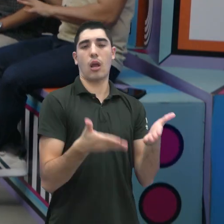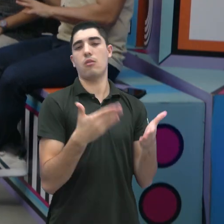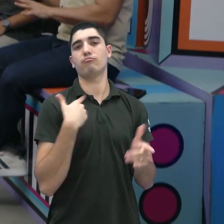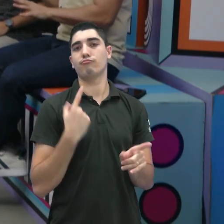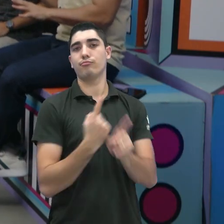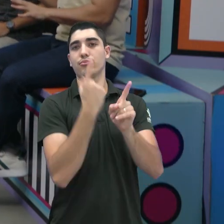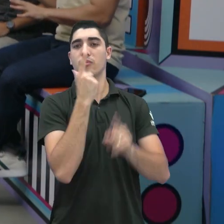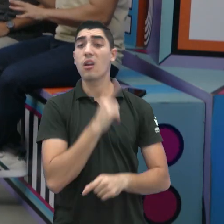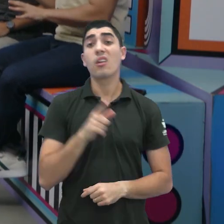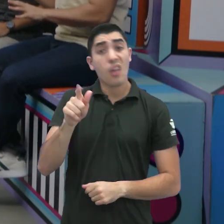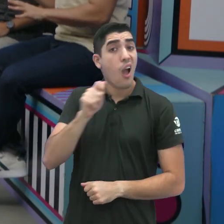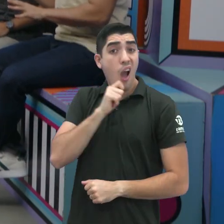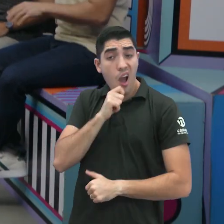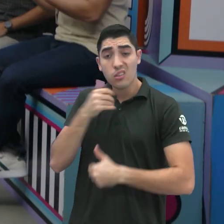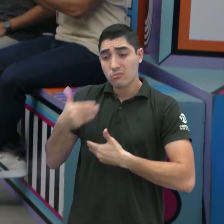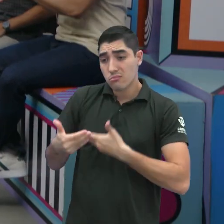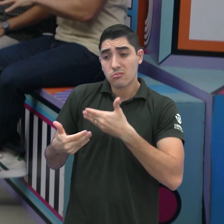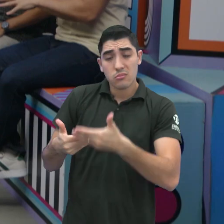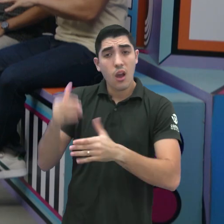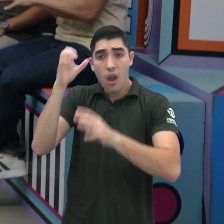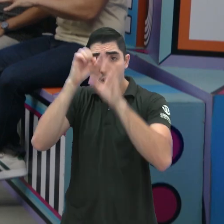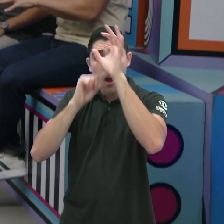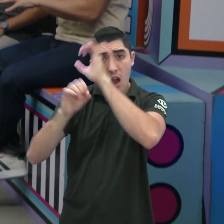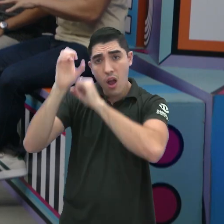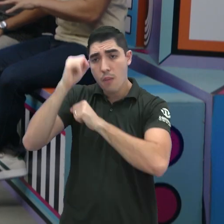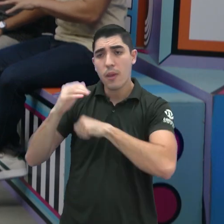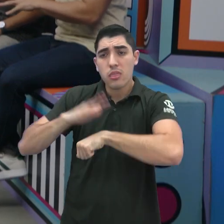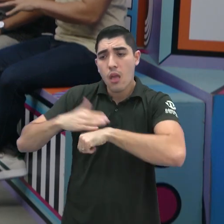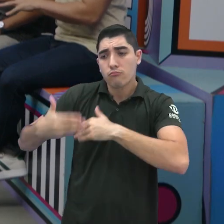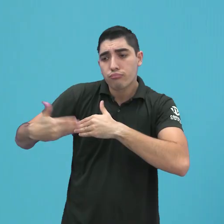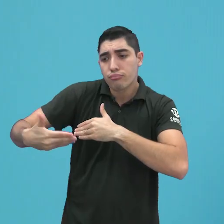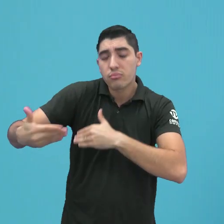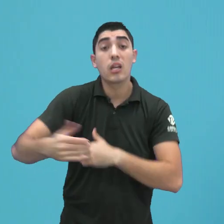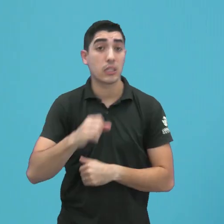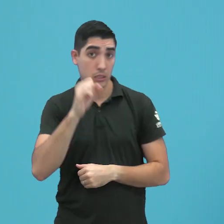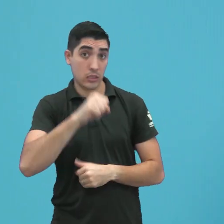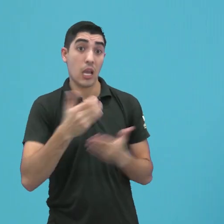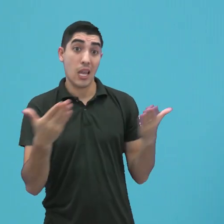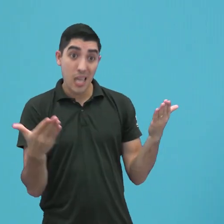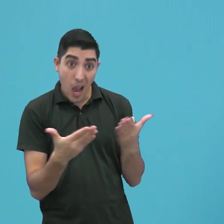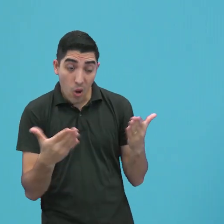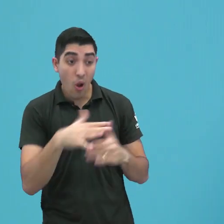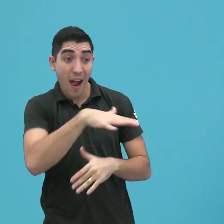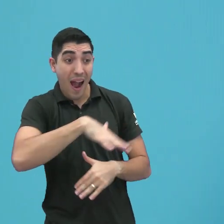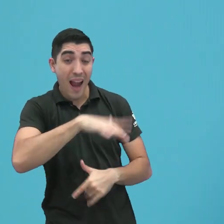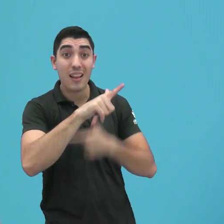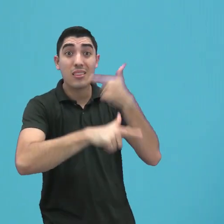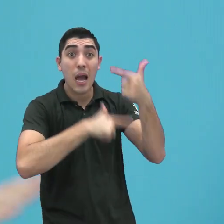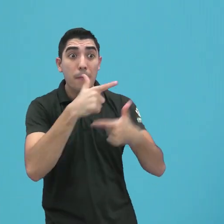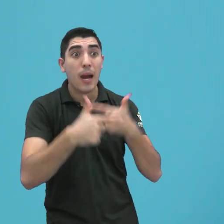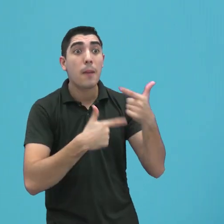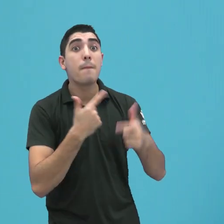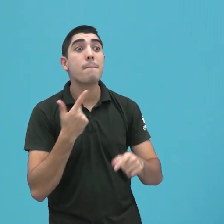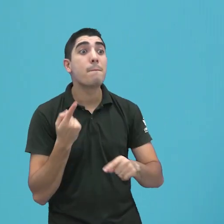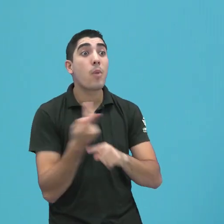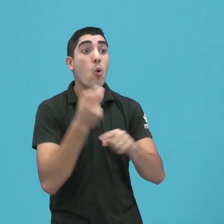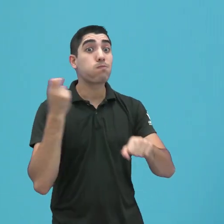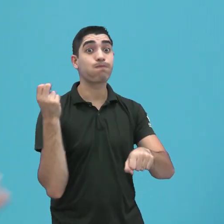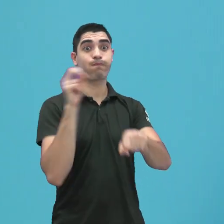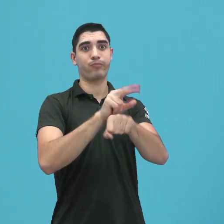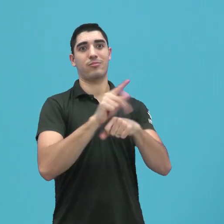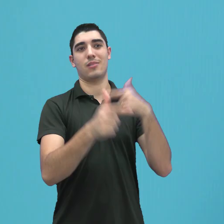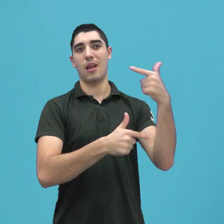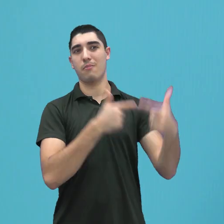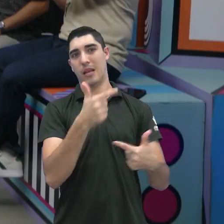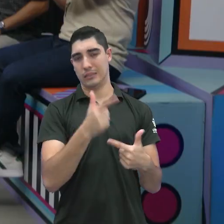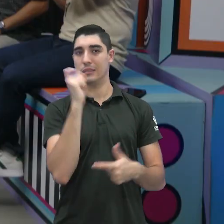descobrindo ainda. E tá tudo Exato, bem, porque exato. isso vem com o tempo, E agora né? é a insegurança do mercado de trabalho. Pra você se Perfeito. inserir, outra etapa. Porque a Vamos